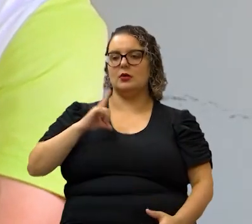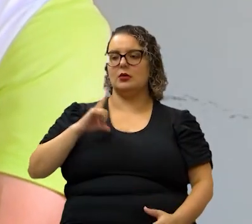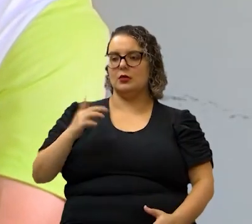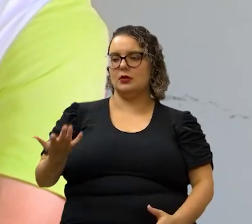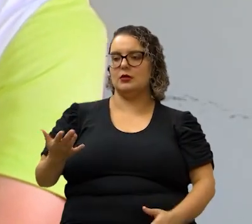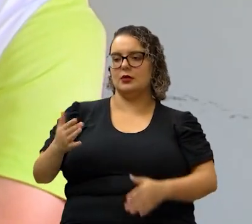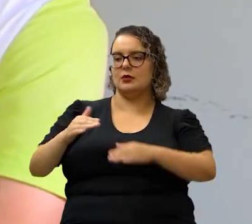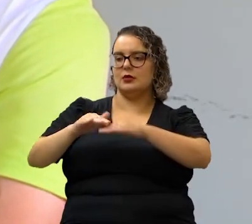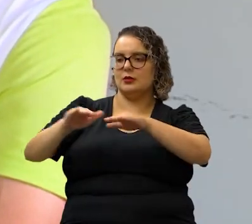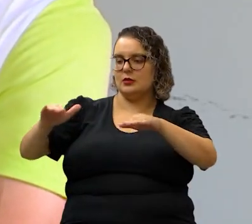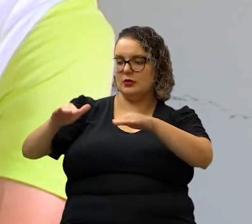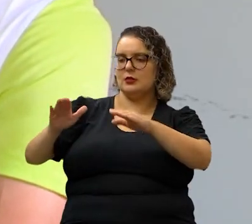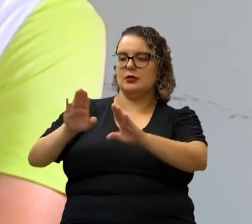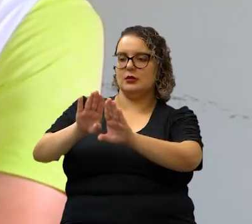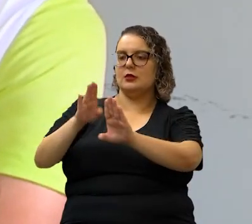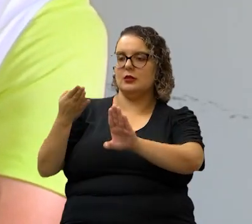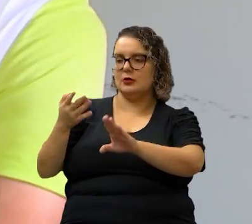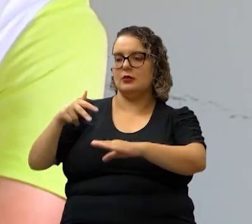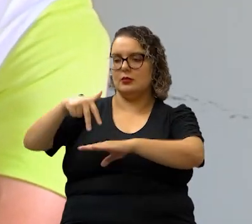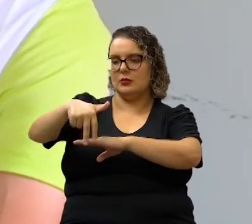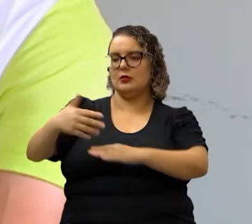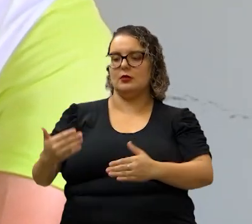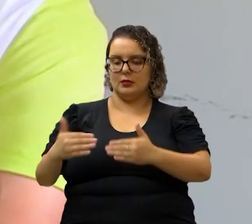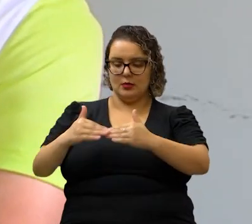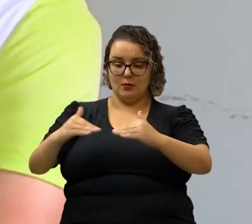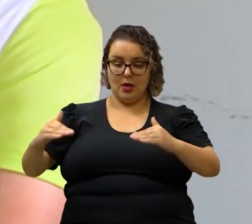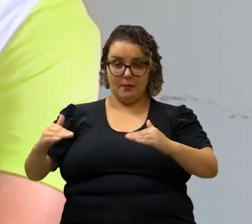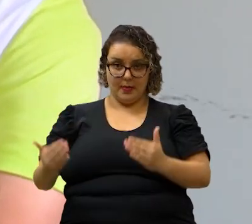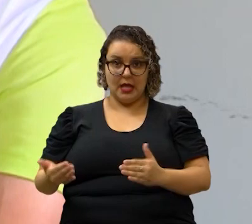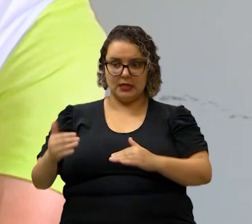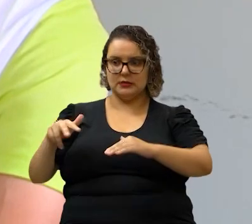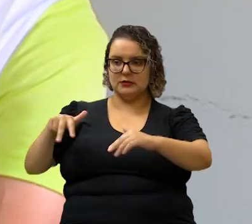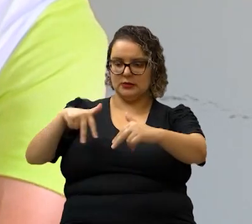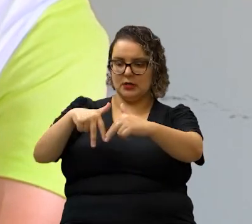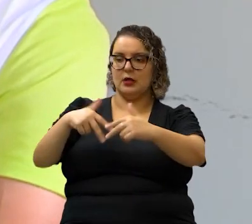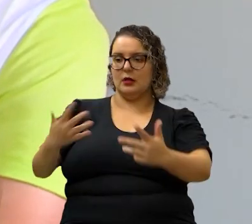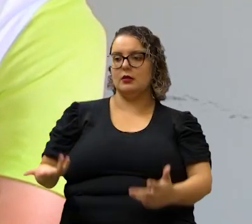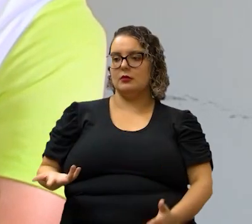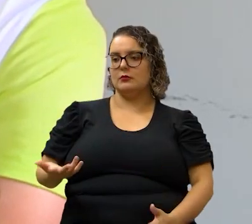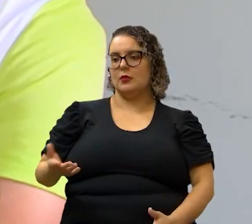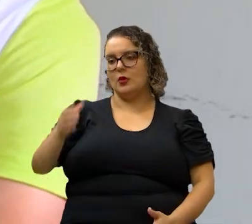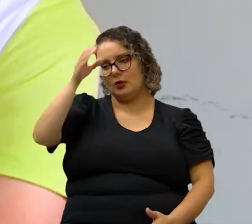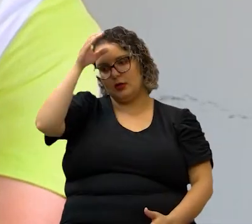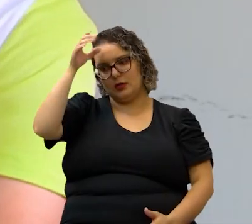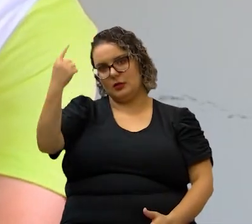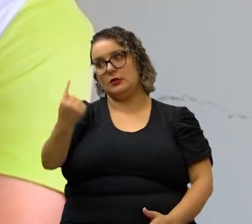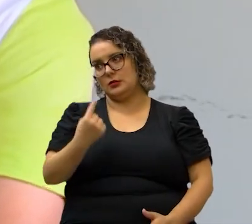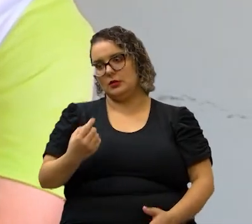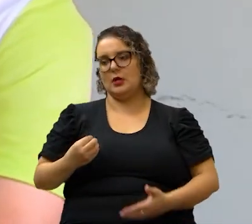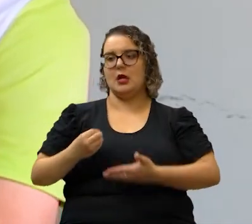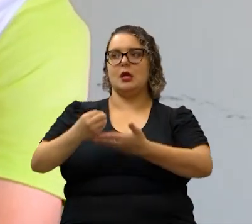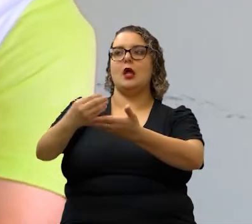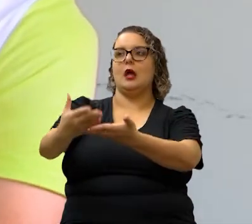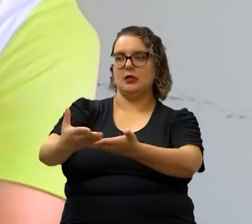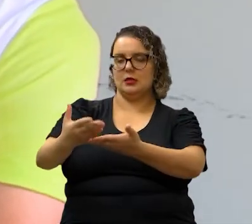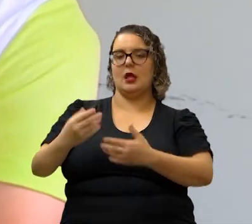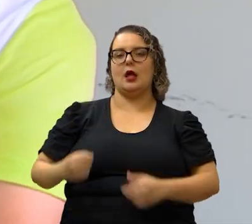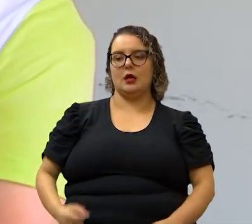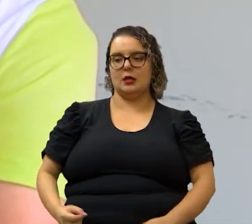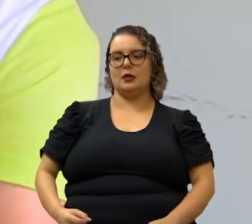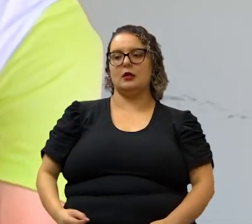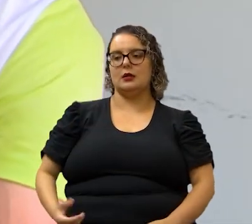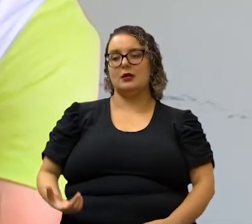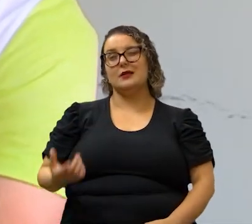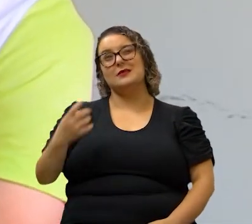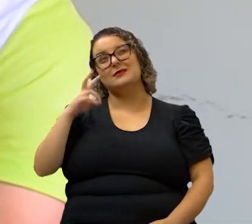tínhamos o atendimento na unidade, na porta, né? Na época, com uma mesinha barrando a entrada do cliente e essa entrega ali, né? Tá.